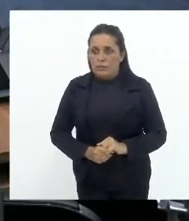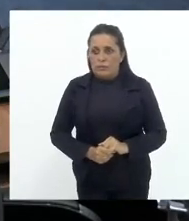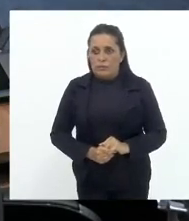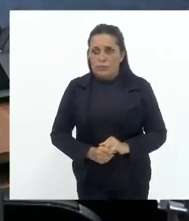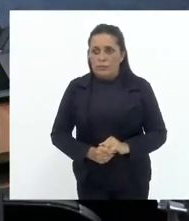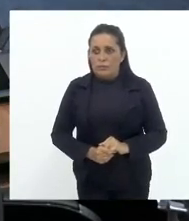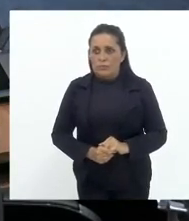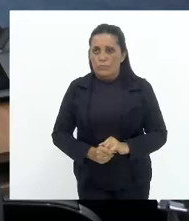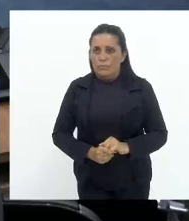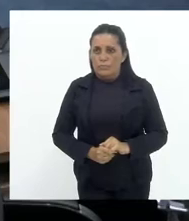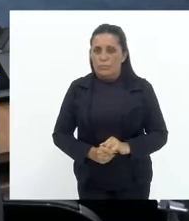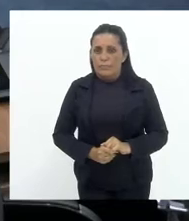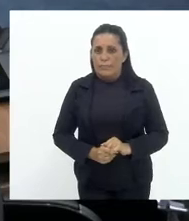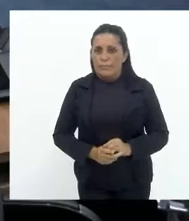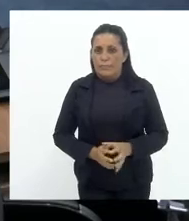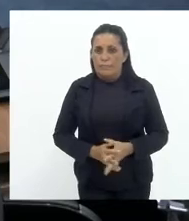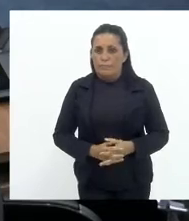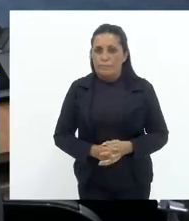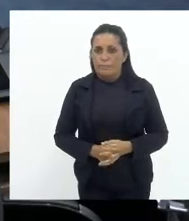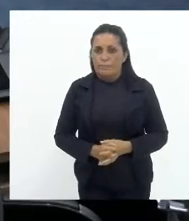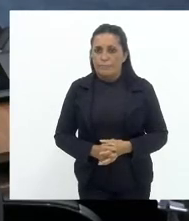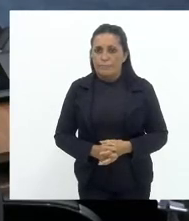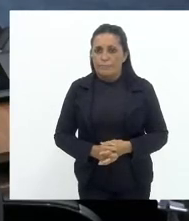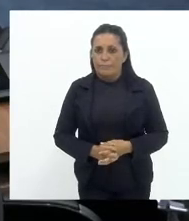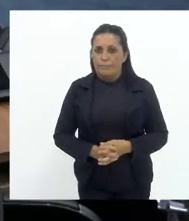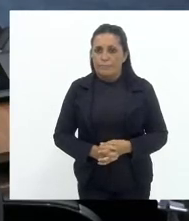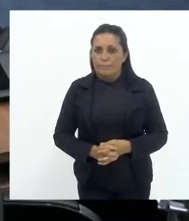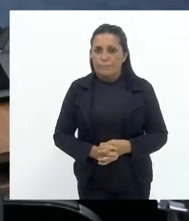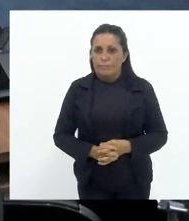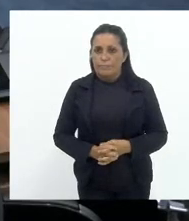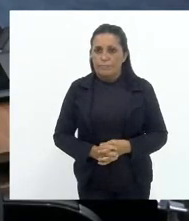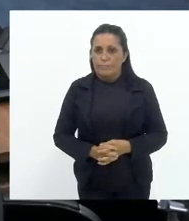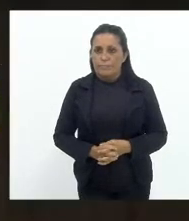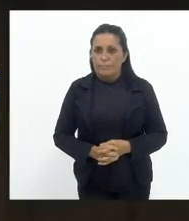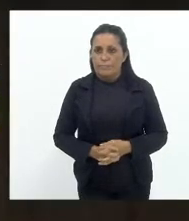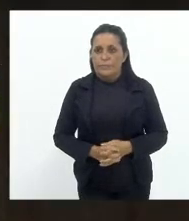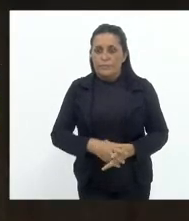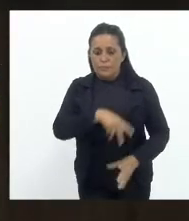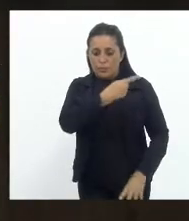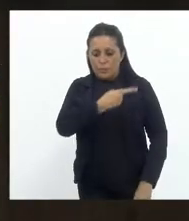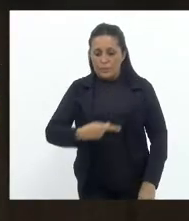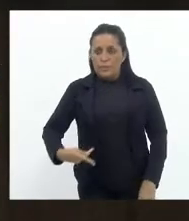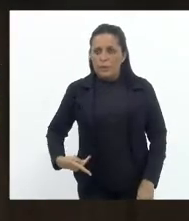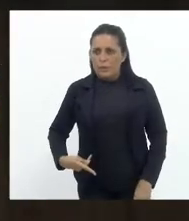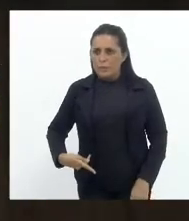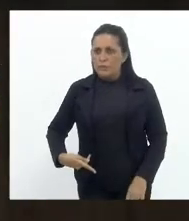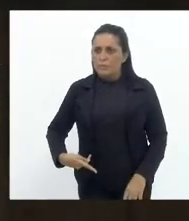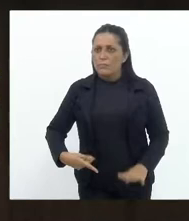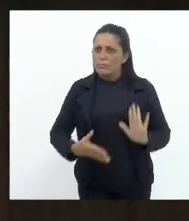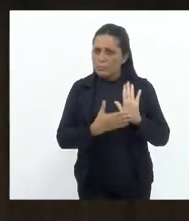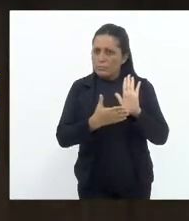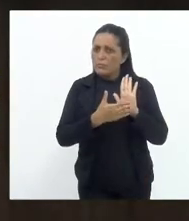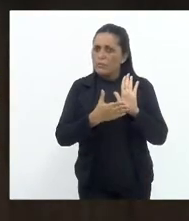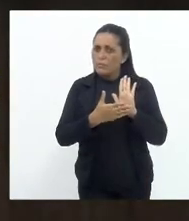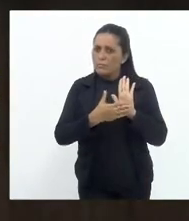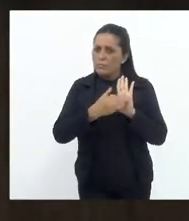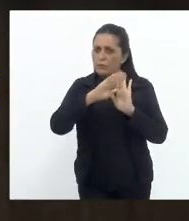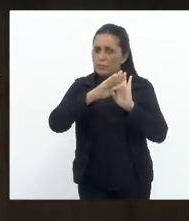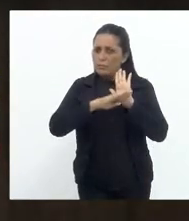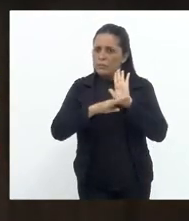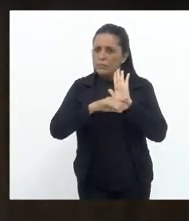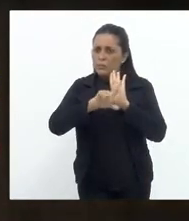É sério E aí o seu presidente parecer ao projeto de lei